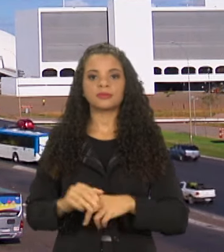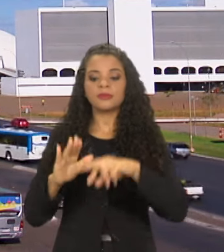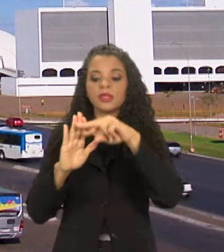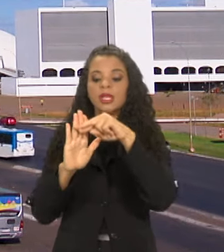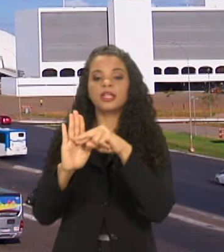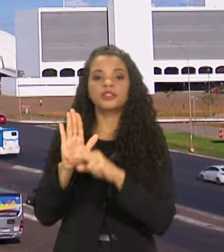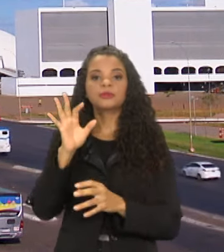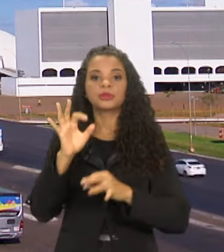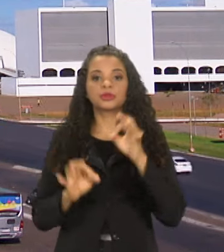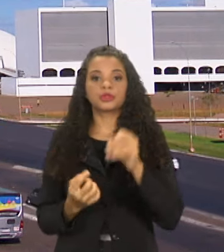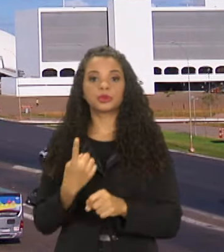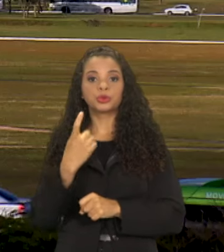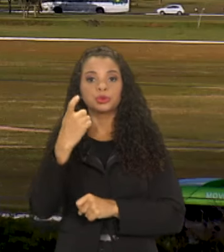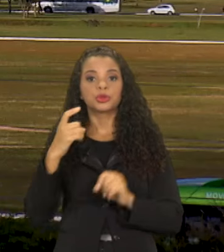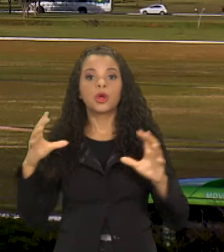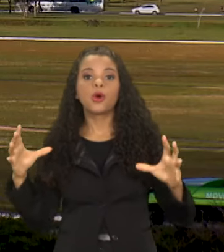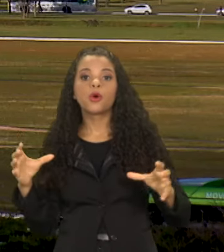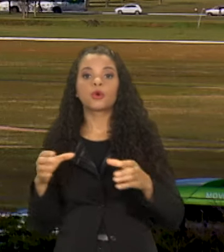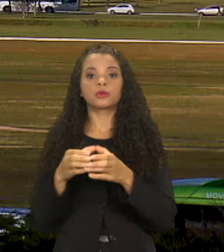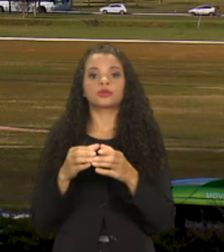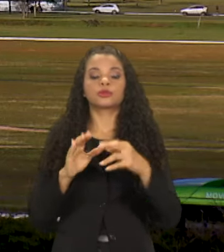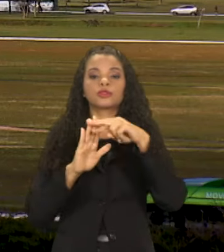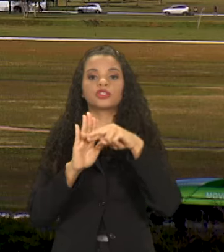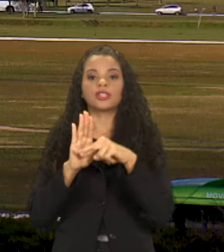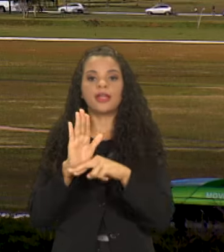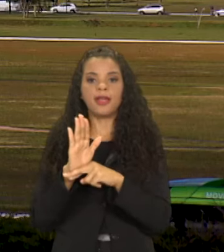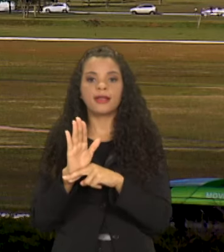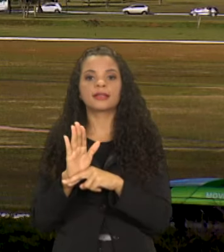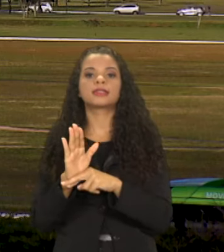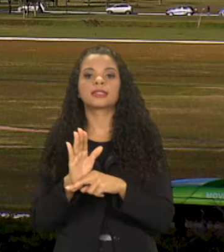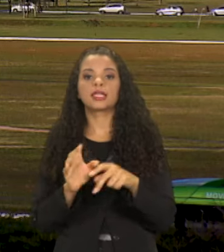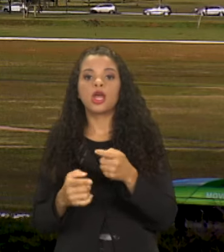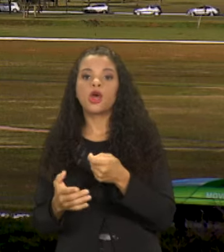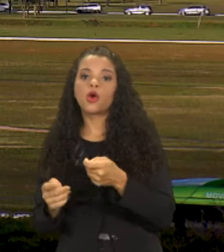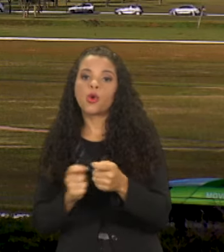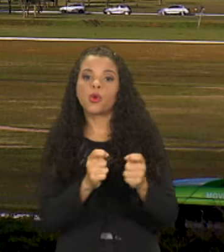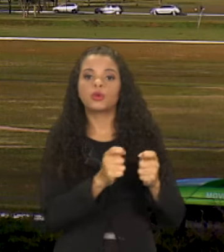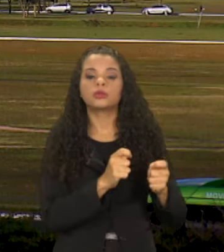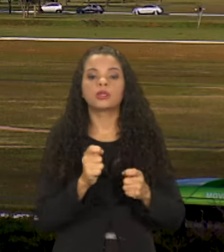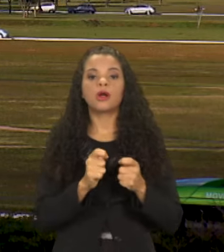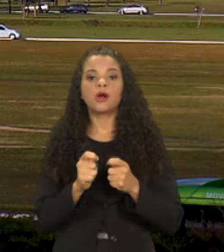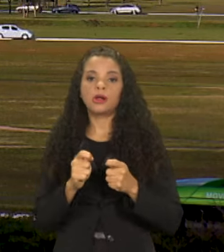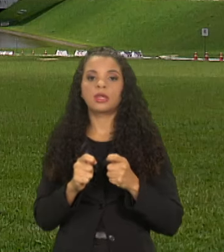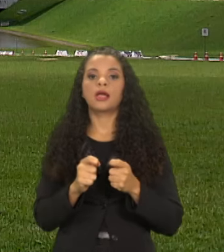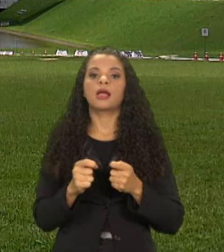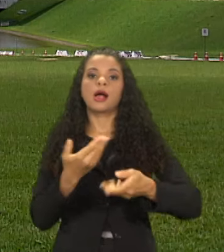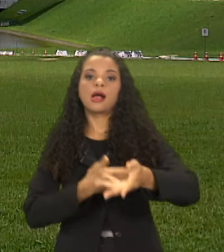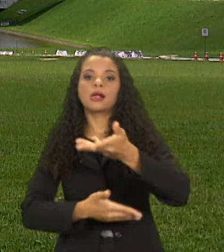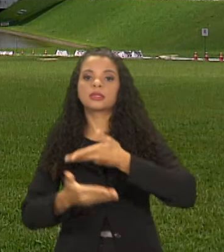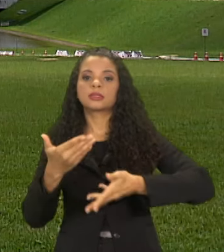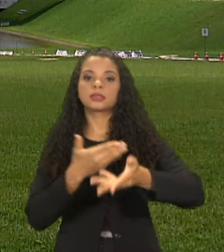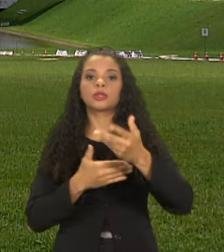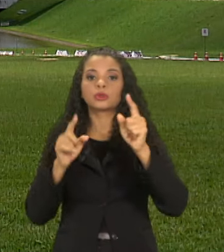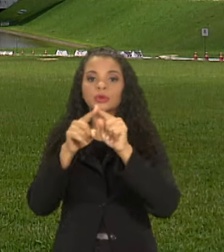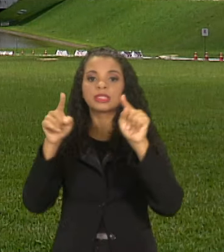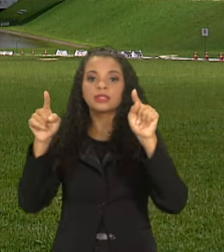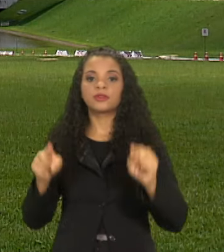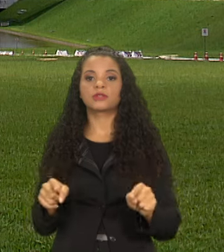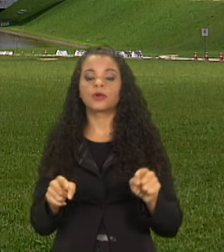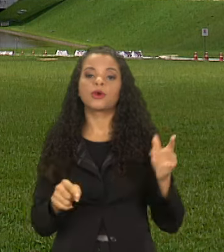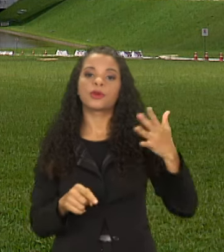de regras que regem a relação jurídico-funcional entre o servidor e o poder público. A Emenda